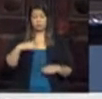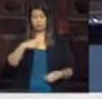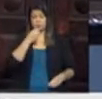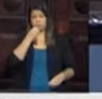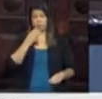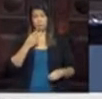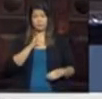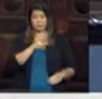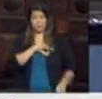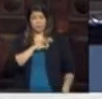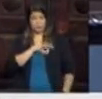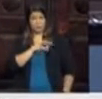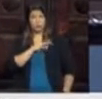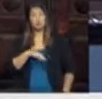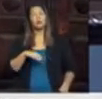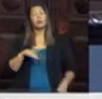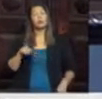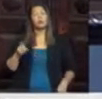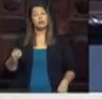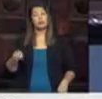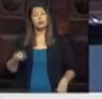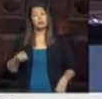fiscal, está